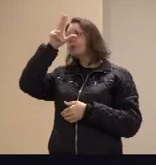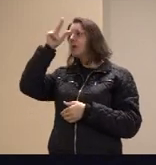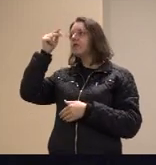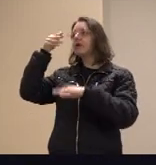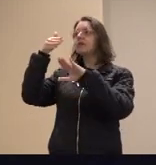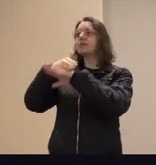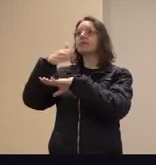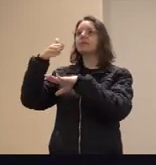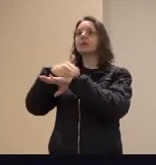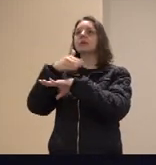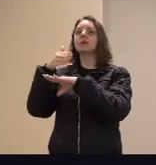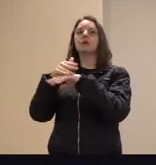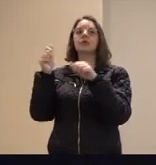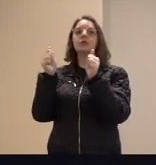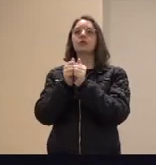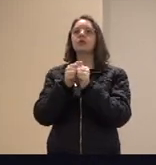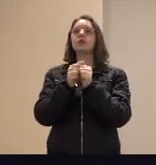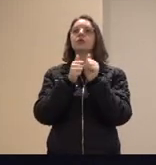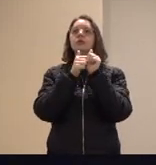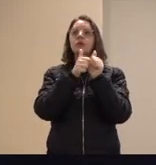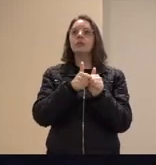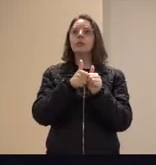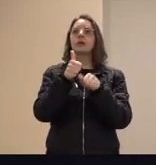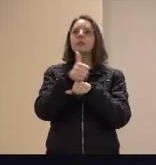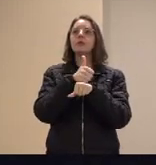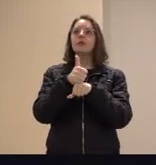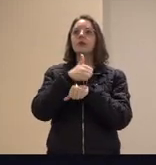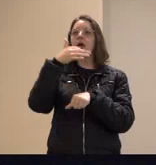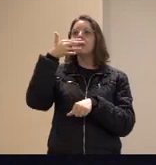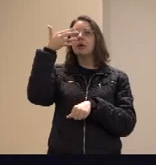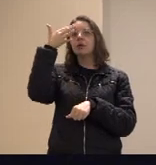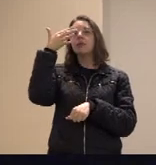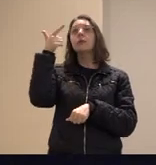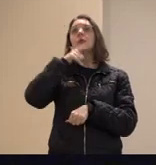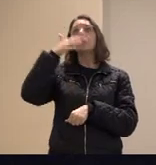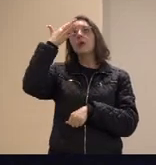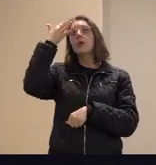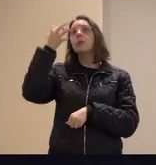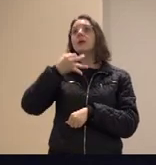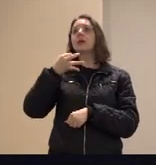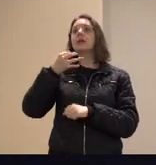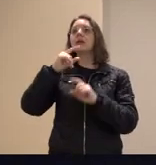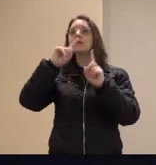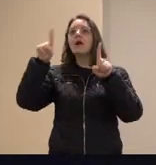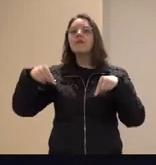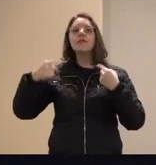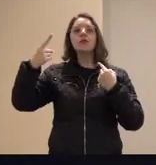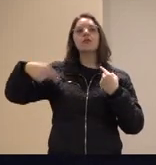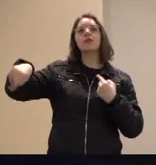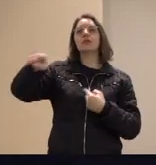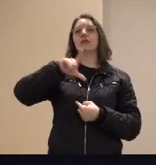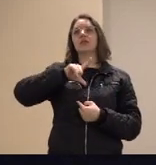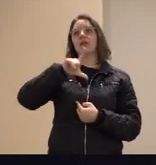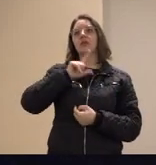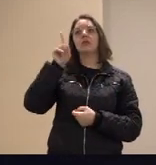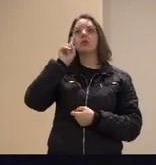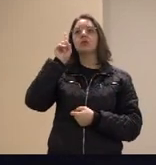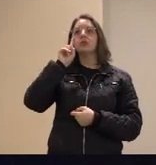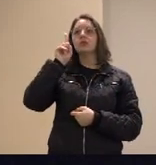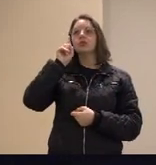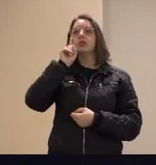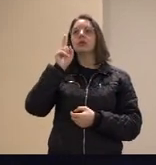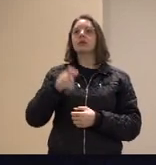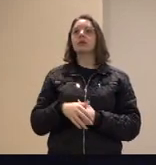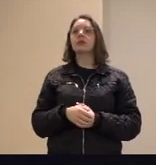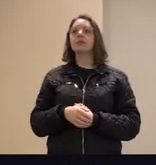os profissionais para entender a dimensão dos desafios que vocês têm diariamente.